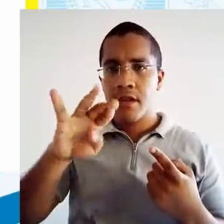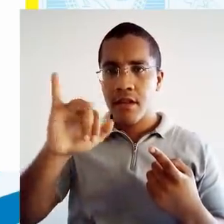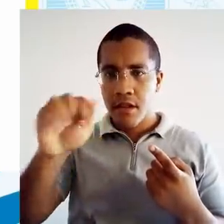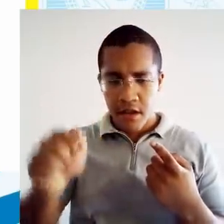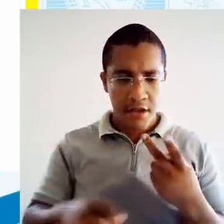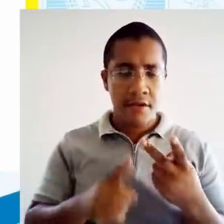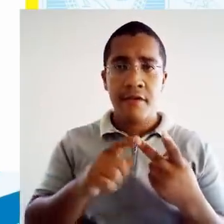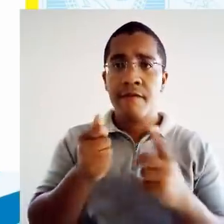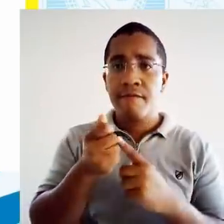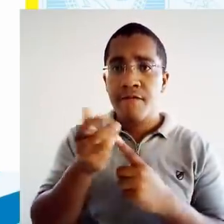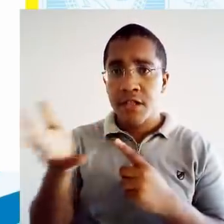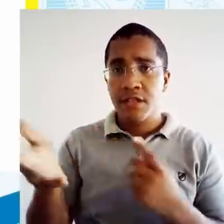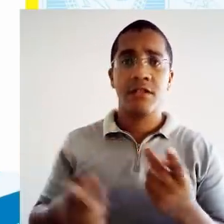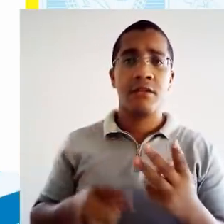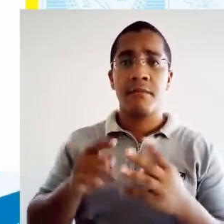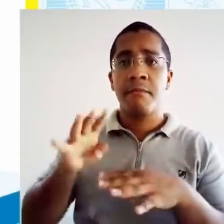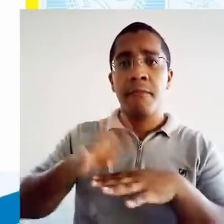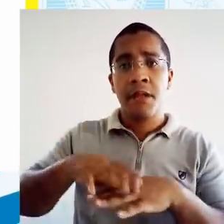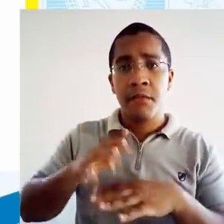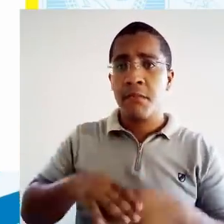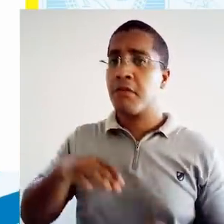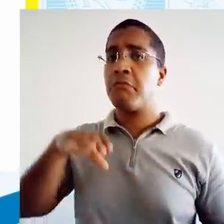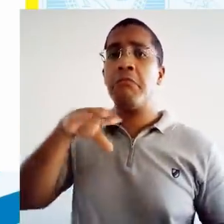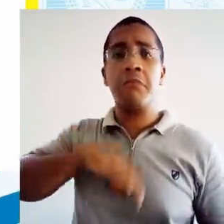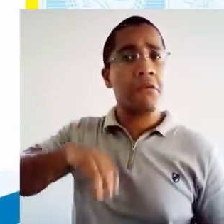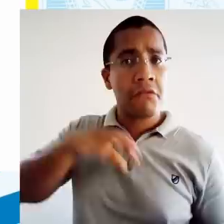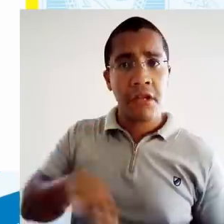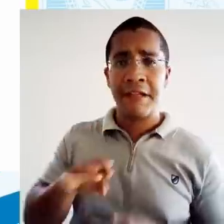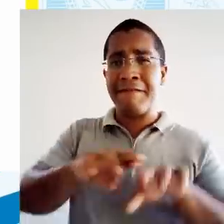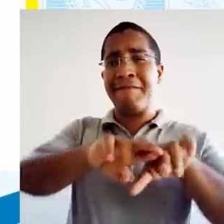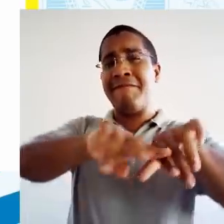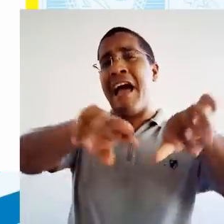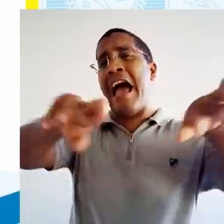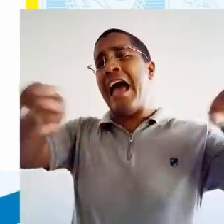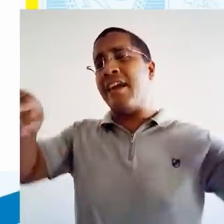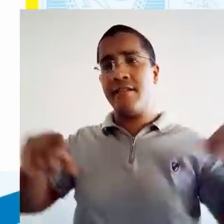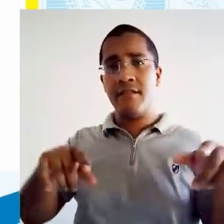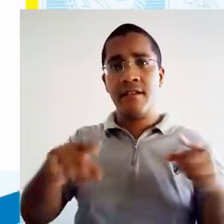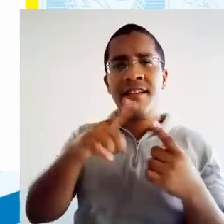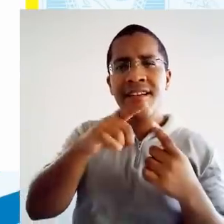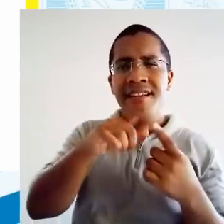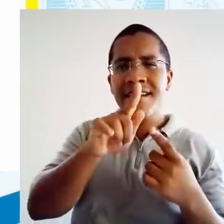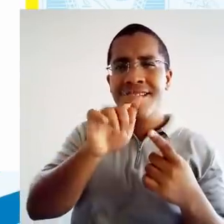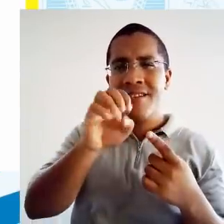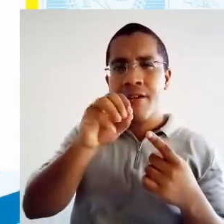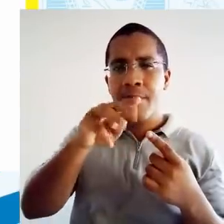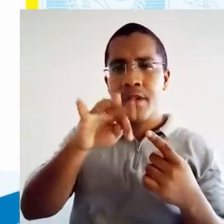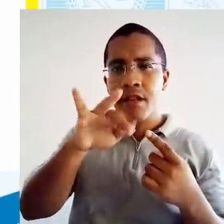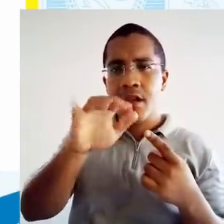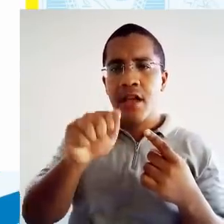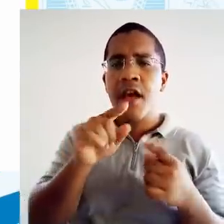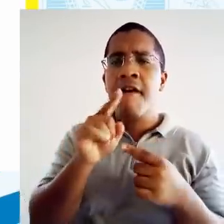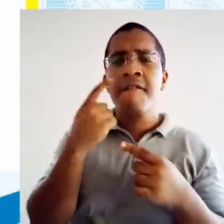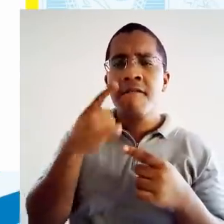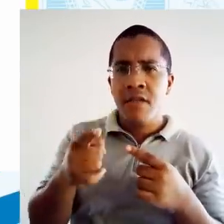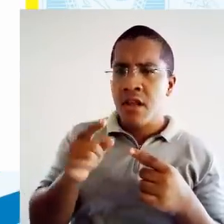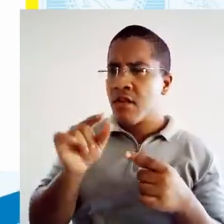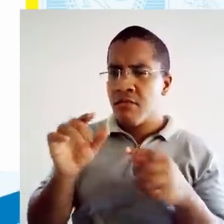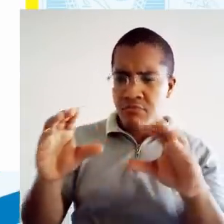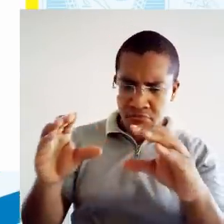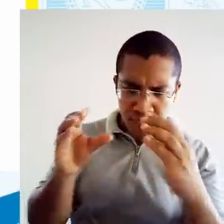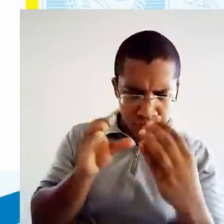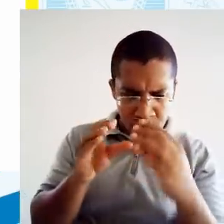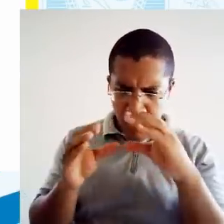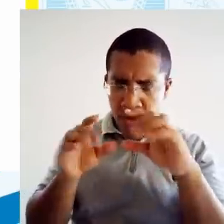geometria, física, matemática, português. Na geometria a gente vê o quê? Análise de